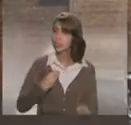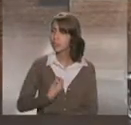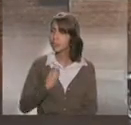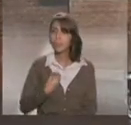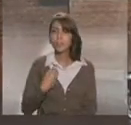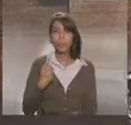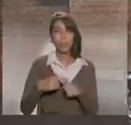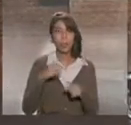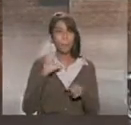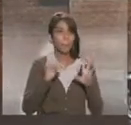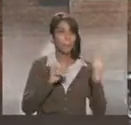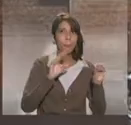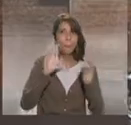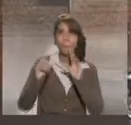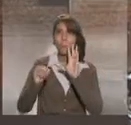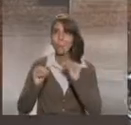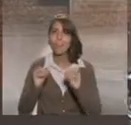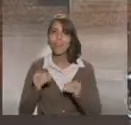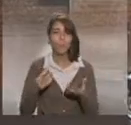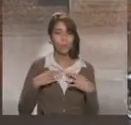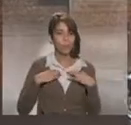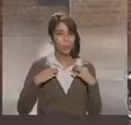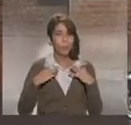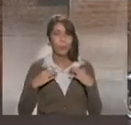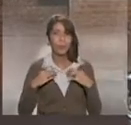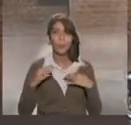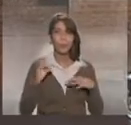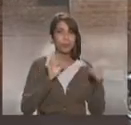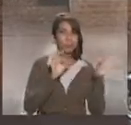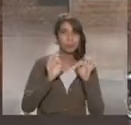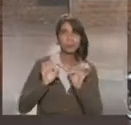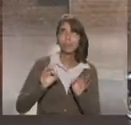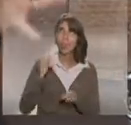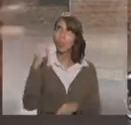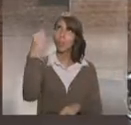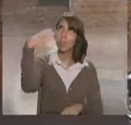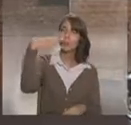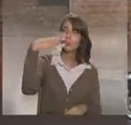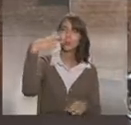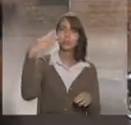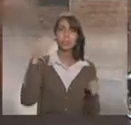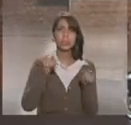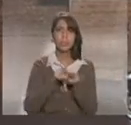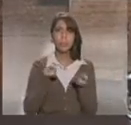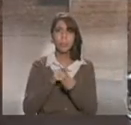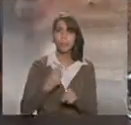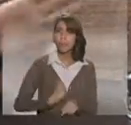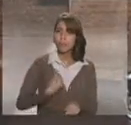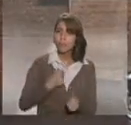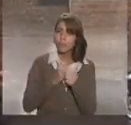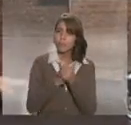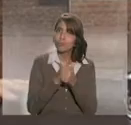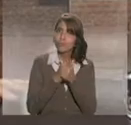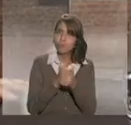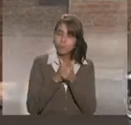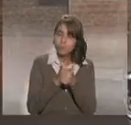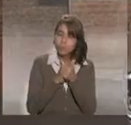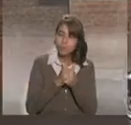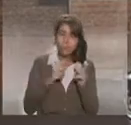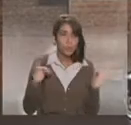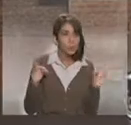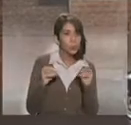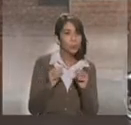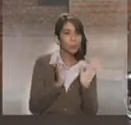você mete a mão no cenário fashion mall no figurino mete a mão na luz você participa ativamente de todas as os